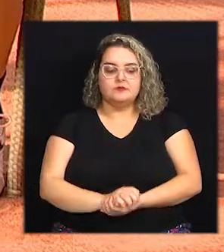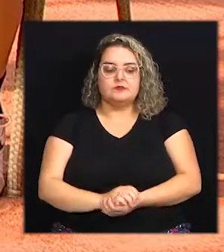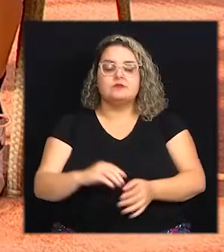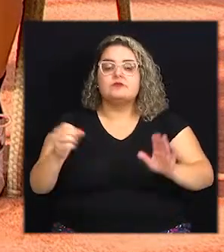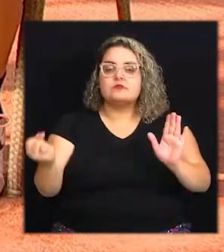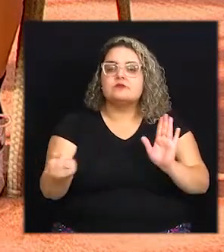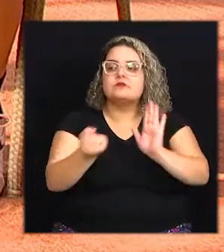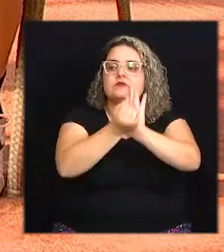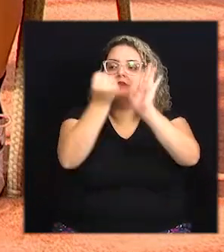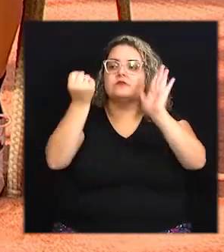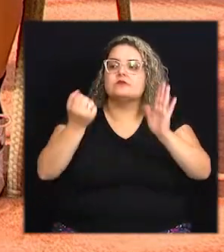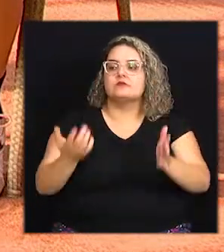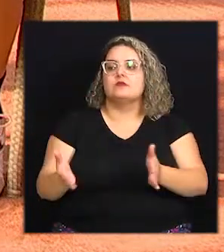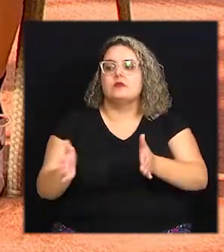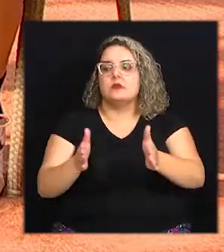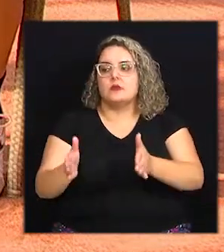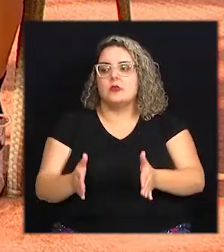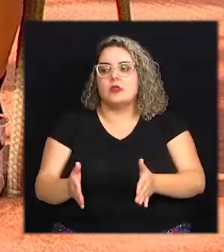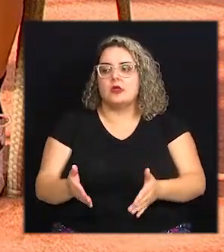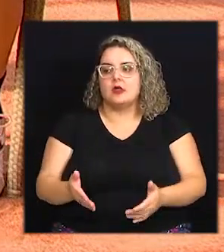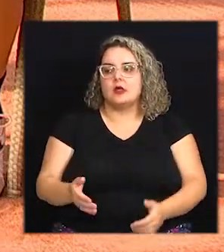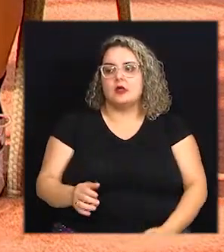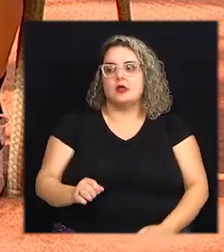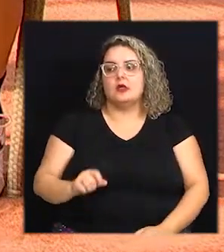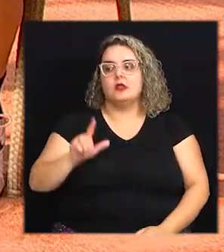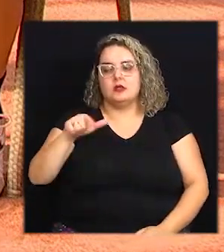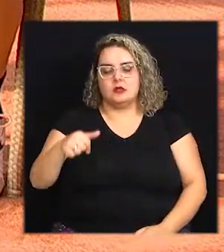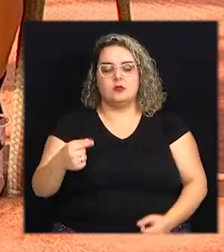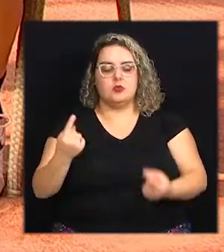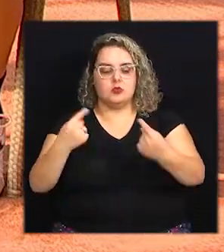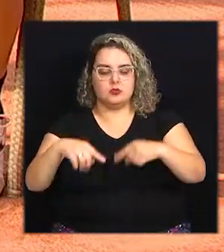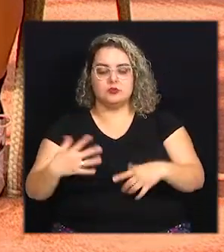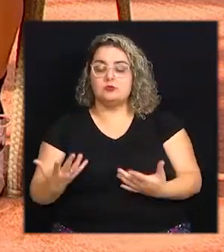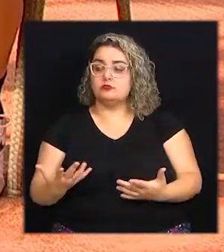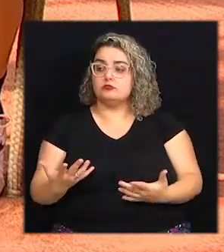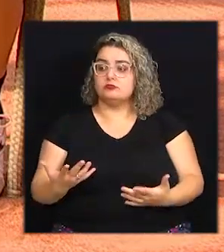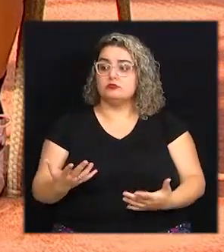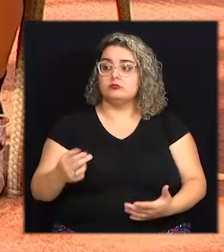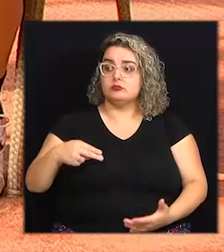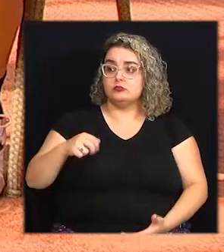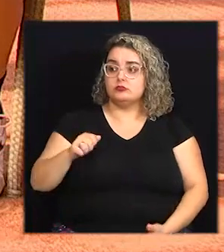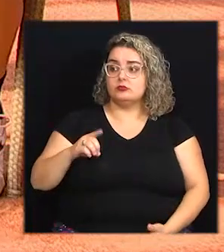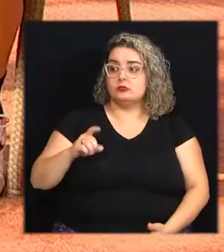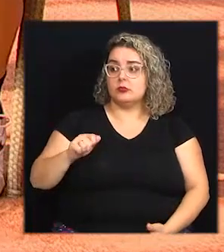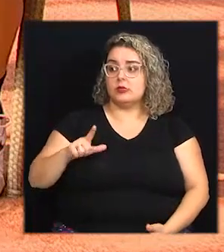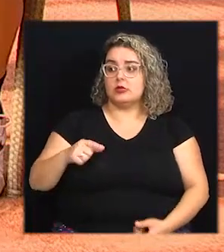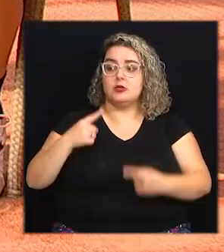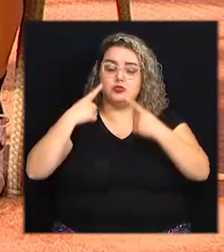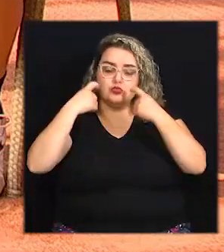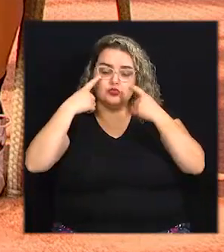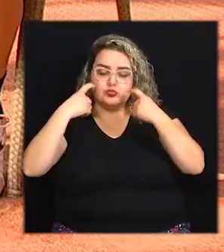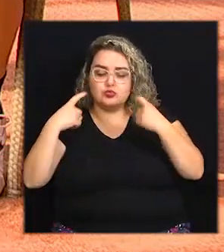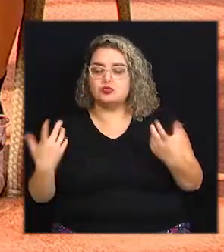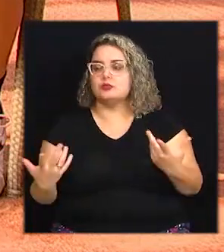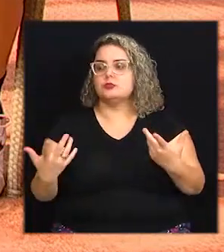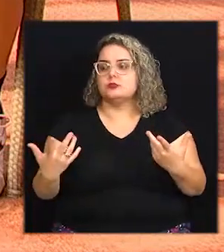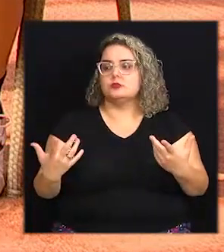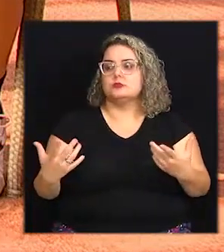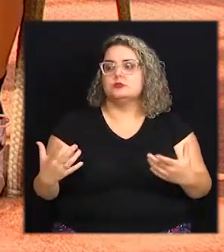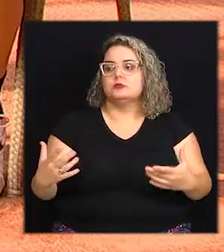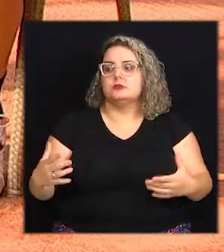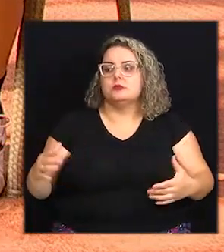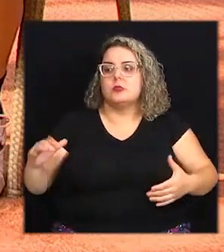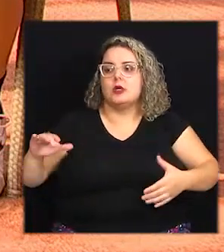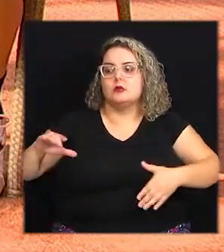que marcou a cena de despedida após a partida, uma cena do Nadal chorando bastante, uma hora os dois